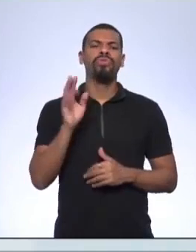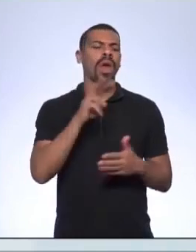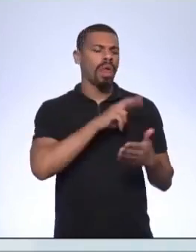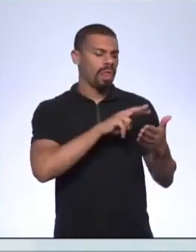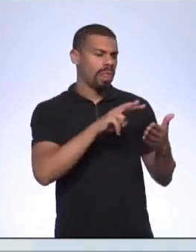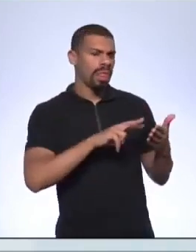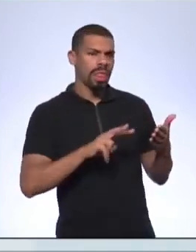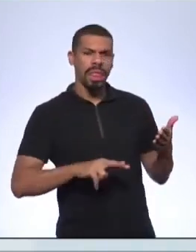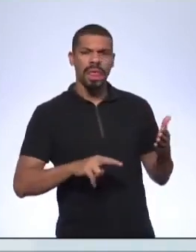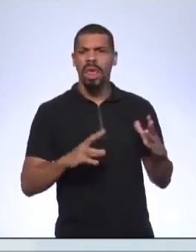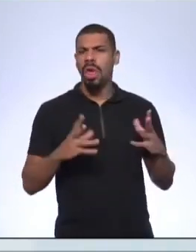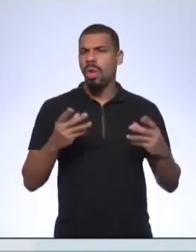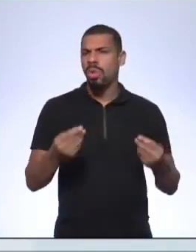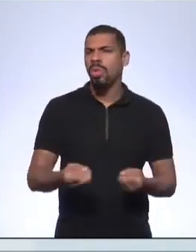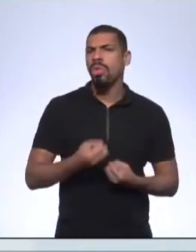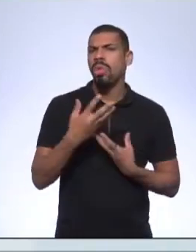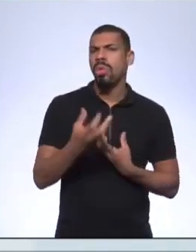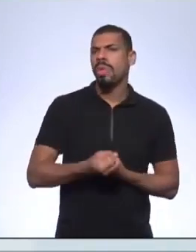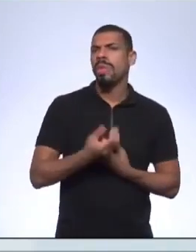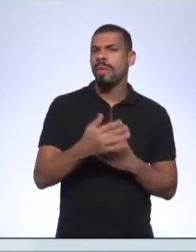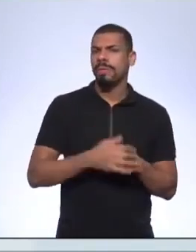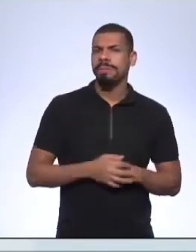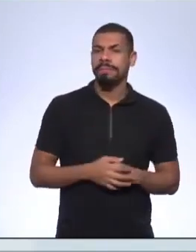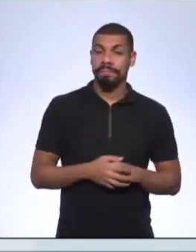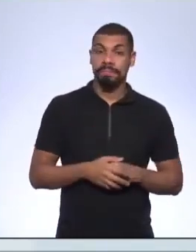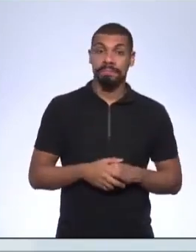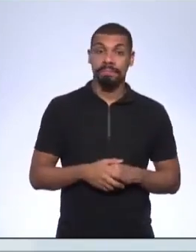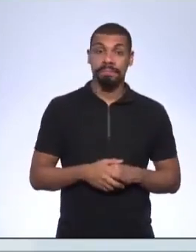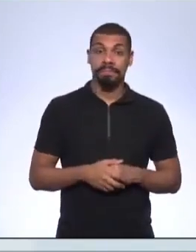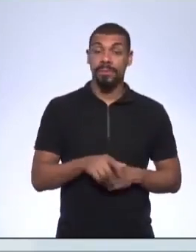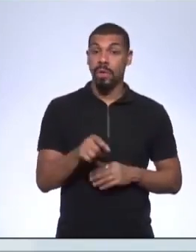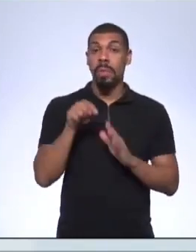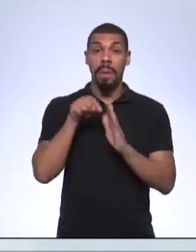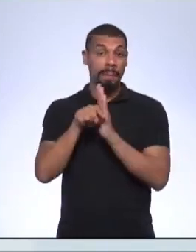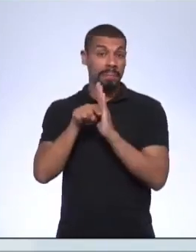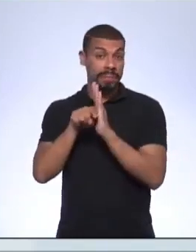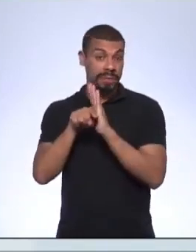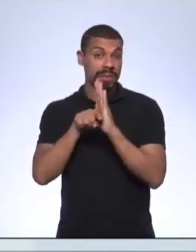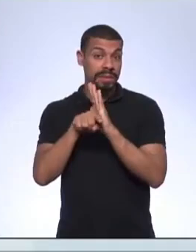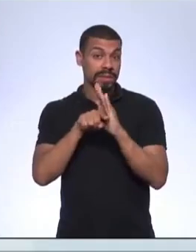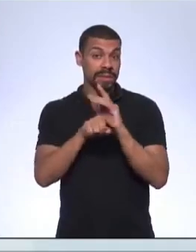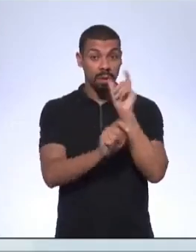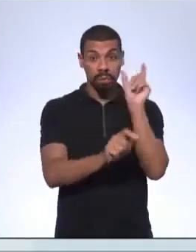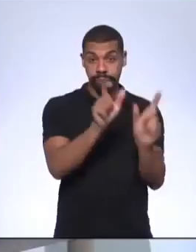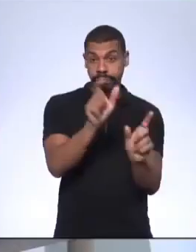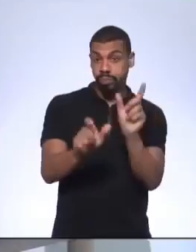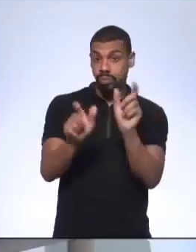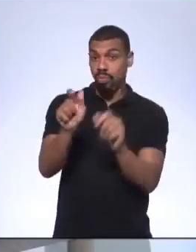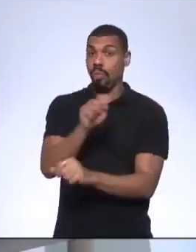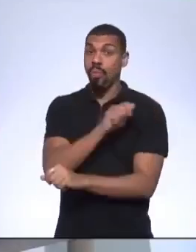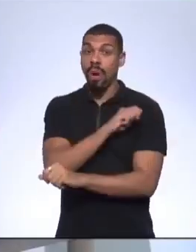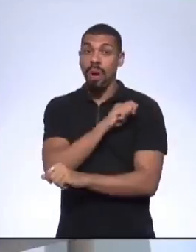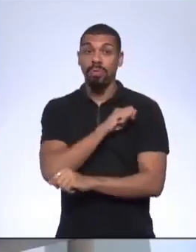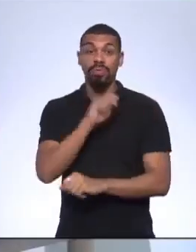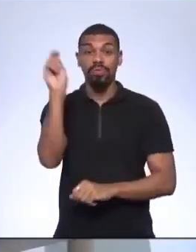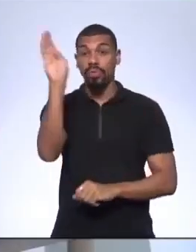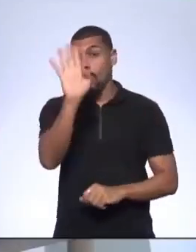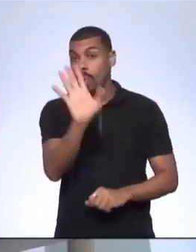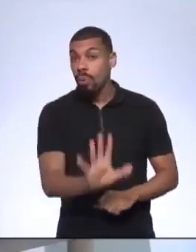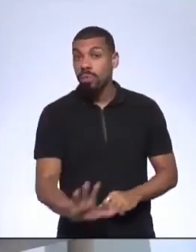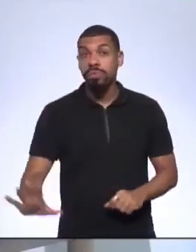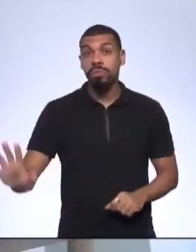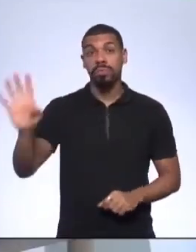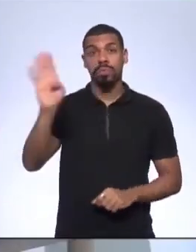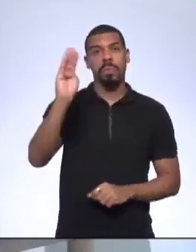assistiu notícias na internet. Isso daqui é uma pesquisa que foi feita com alunos do Brasil inteiro, tá legal,